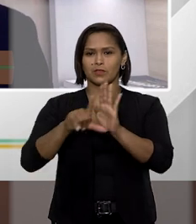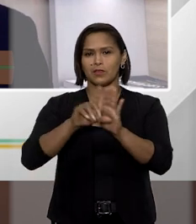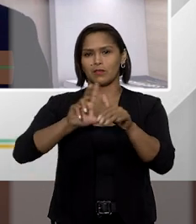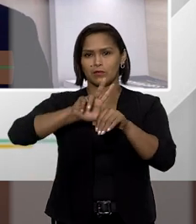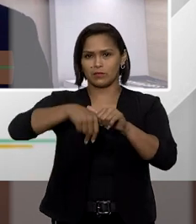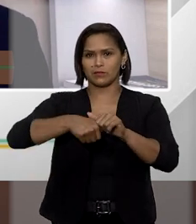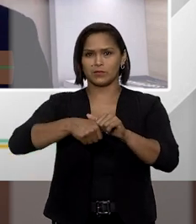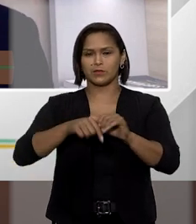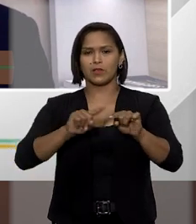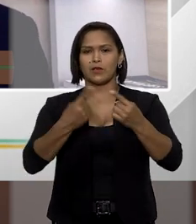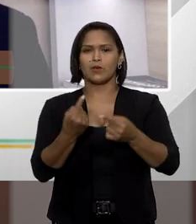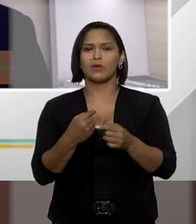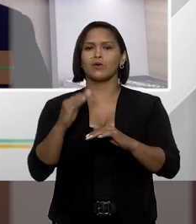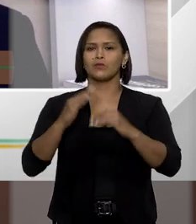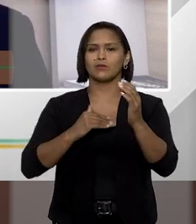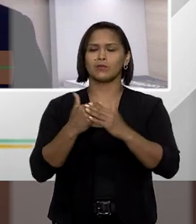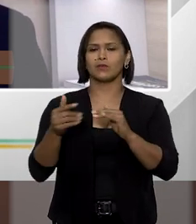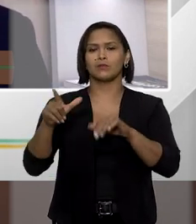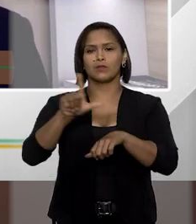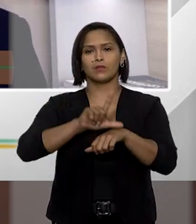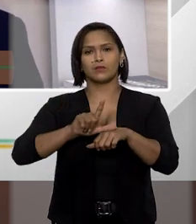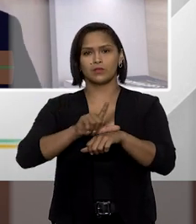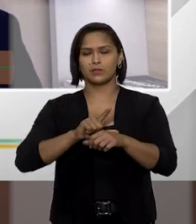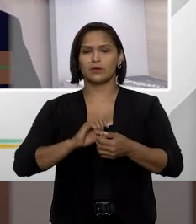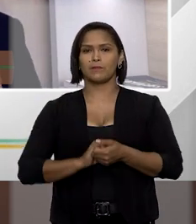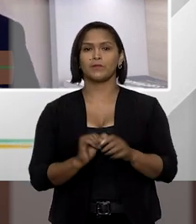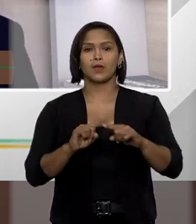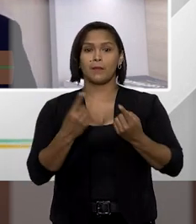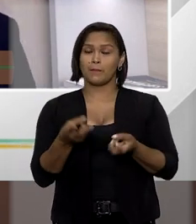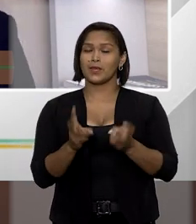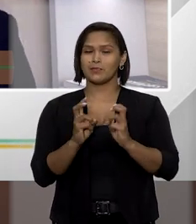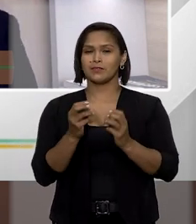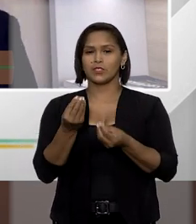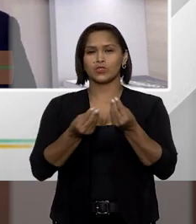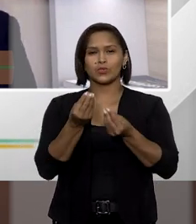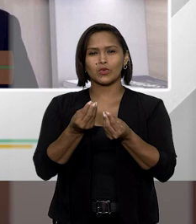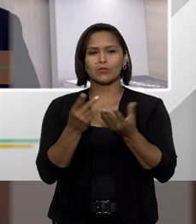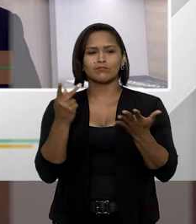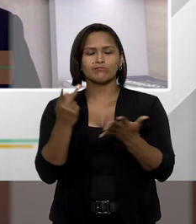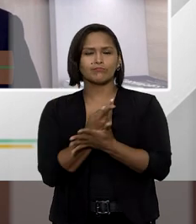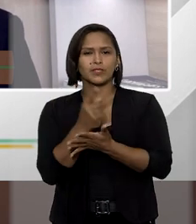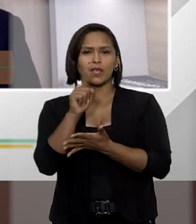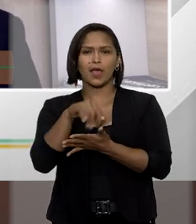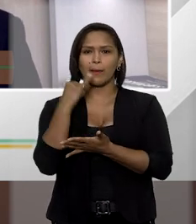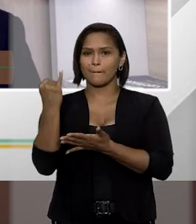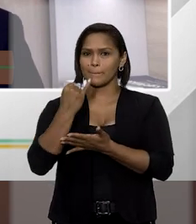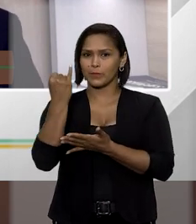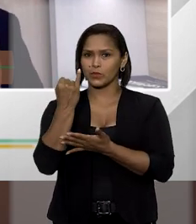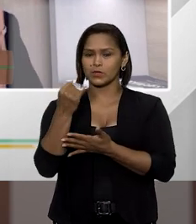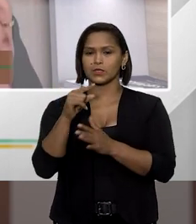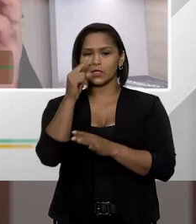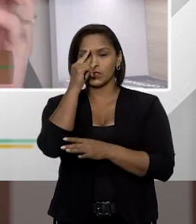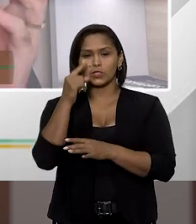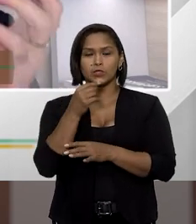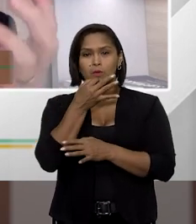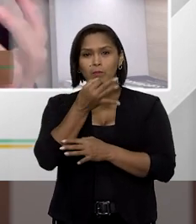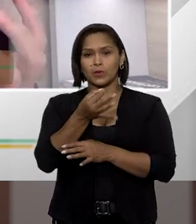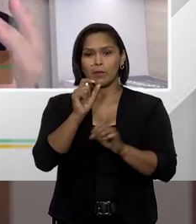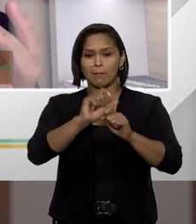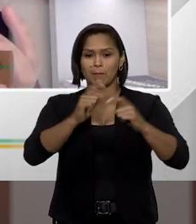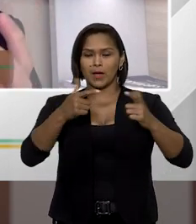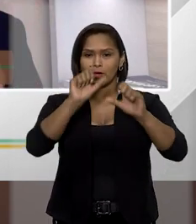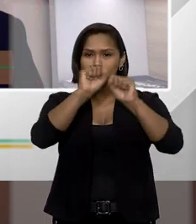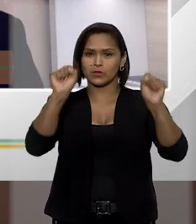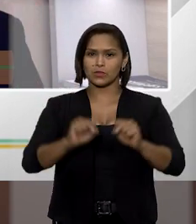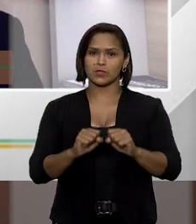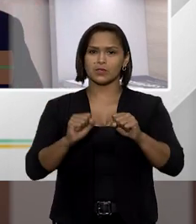lei anticorrupção ou da própria legislação. Mas vejam como a situação é importante do ponto de vista macro